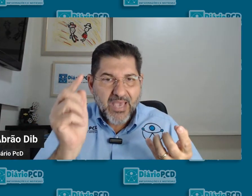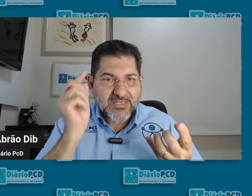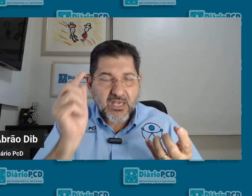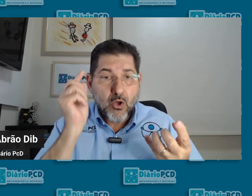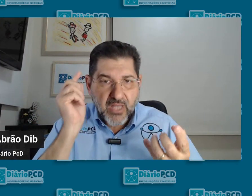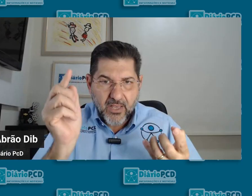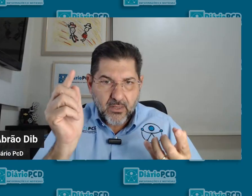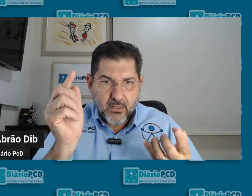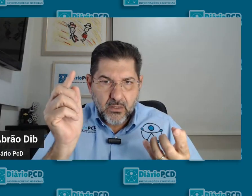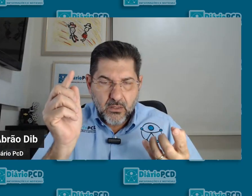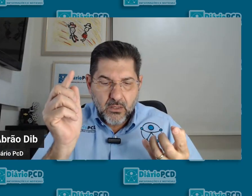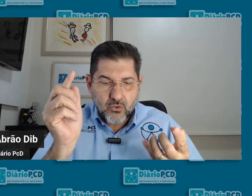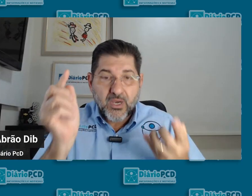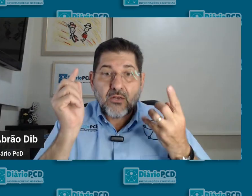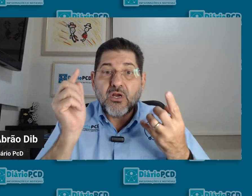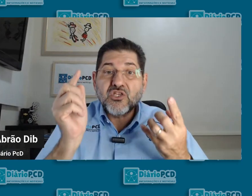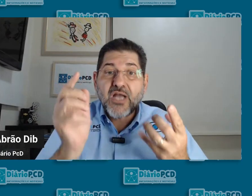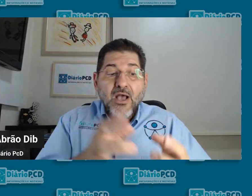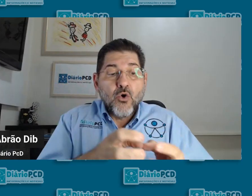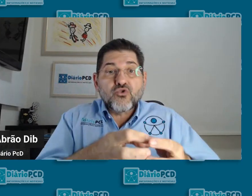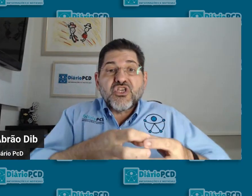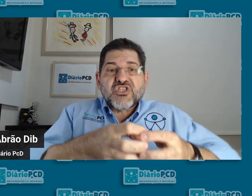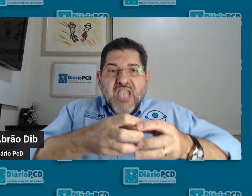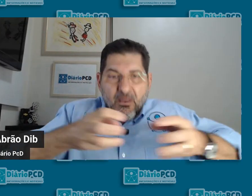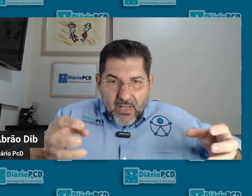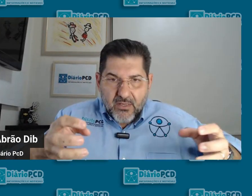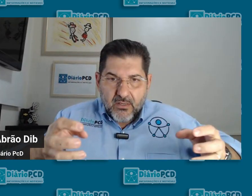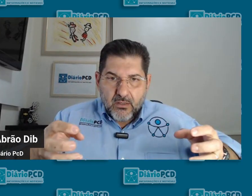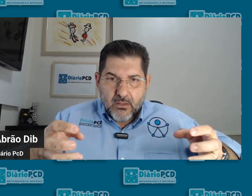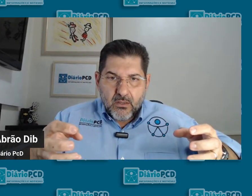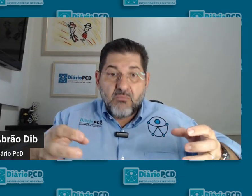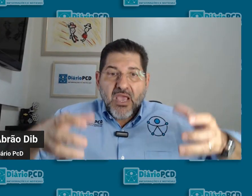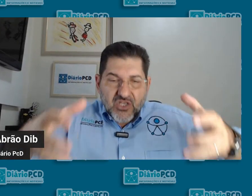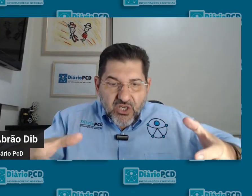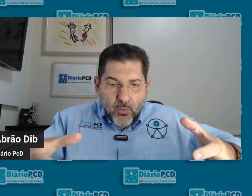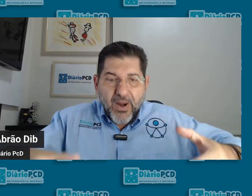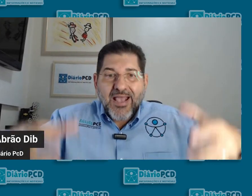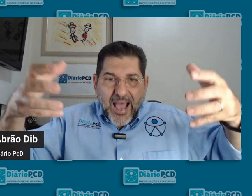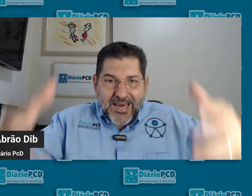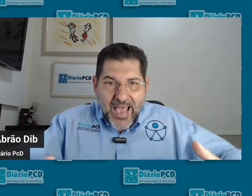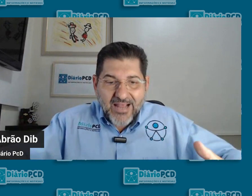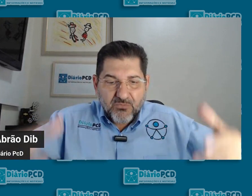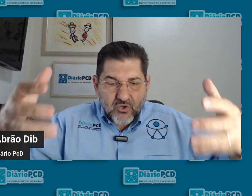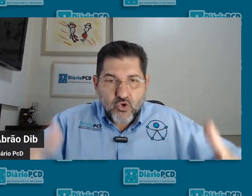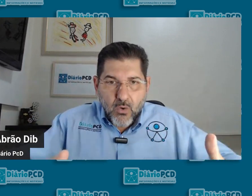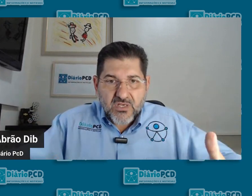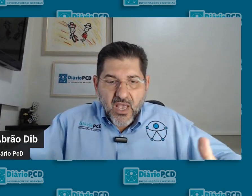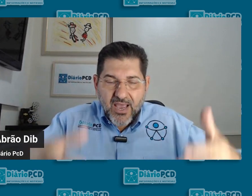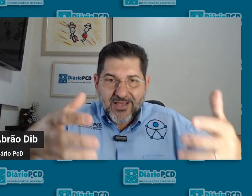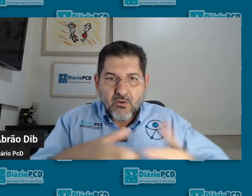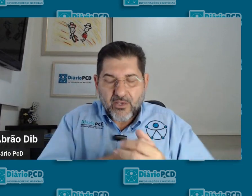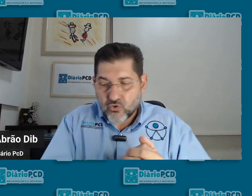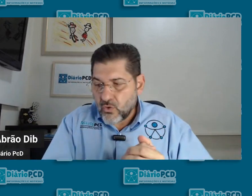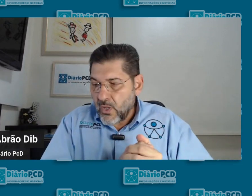A, B, C ou D. Estou querendo criticar o sistema que mentiu para enganar as pessoas